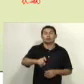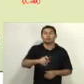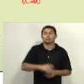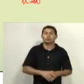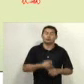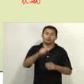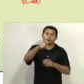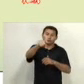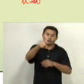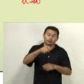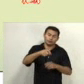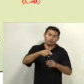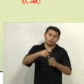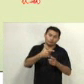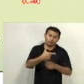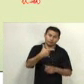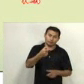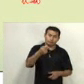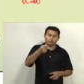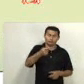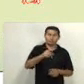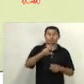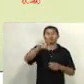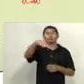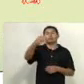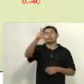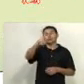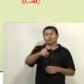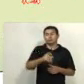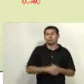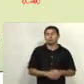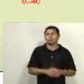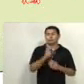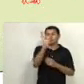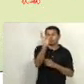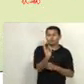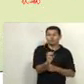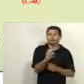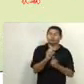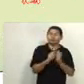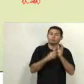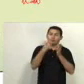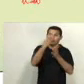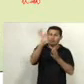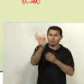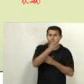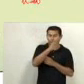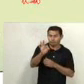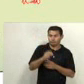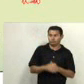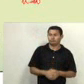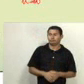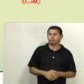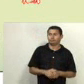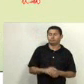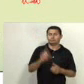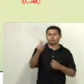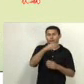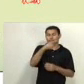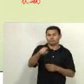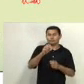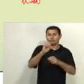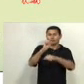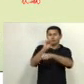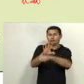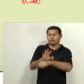o x 220? Qual que seria, então, essa probabilidade que eu estou rabiscando aqui para vocês? Que eu estou rasurando aqui no